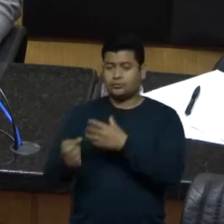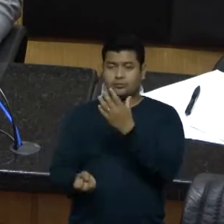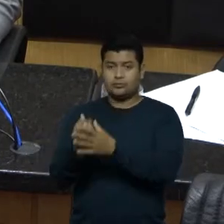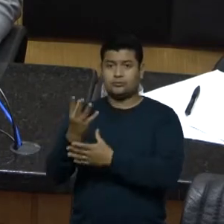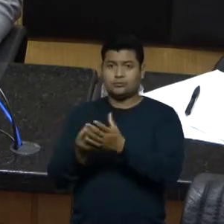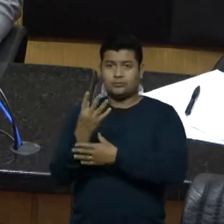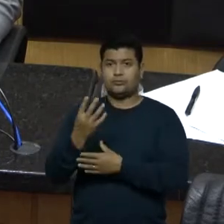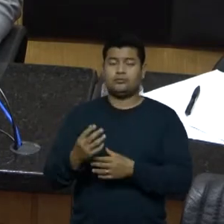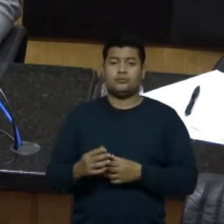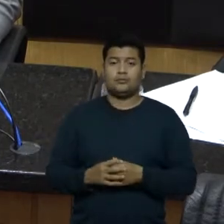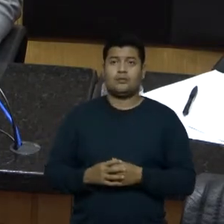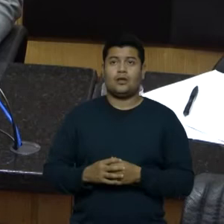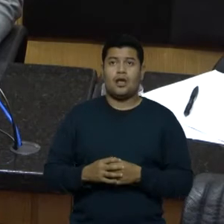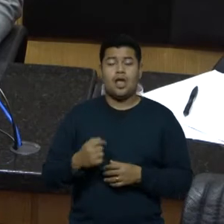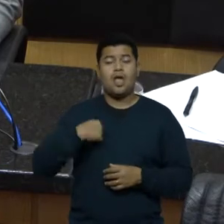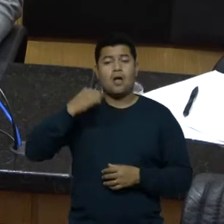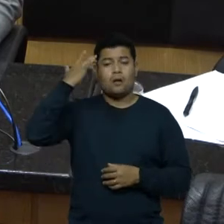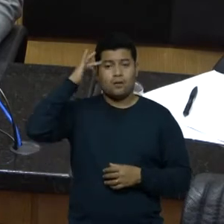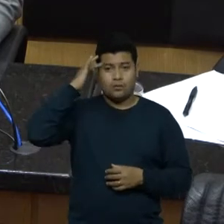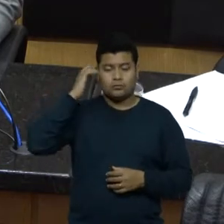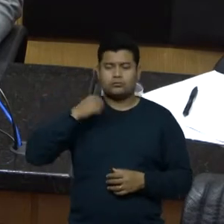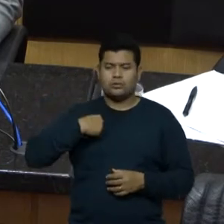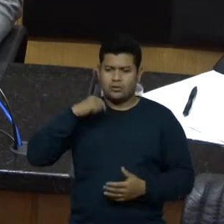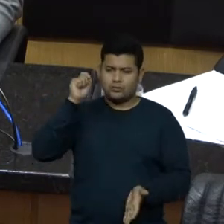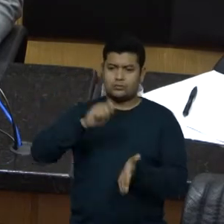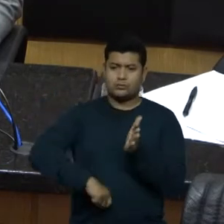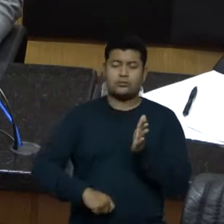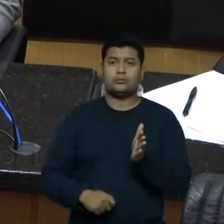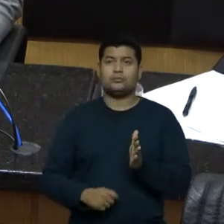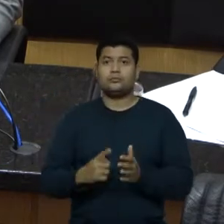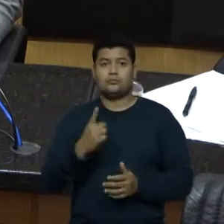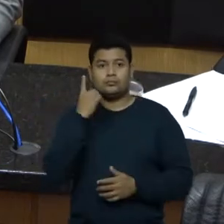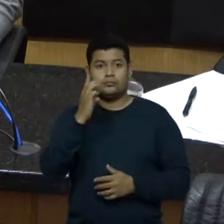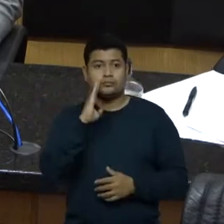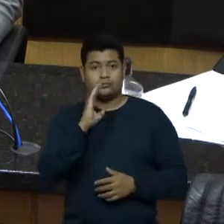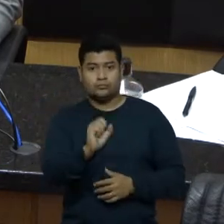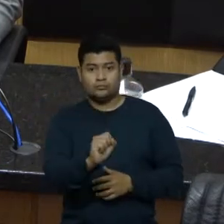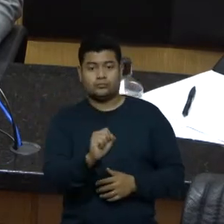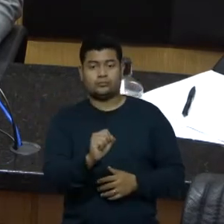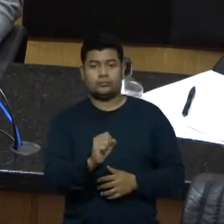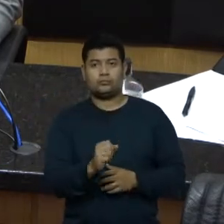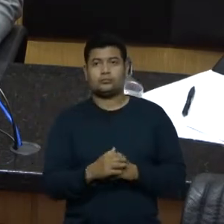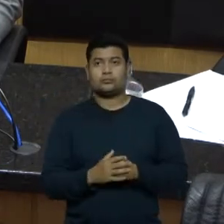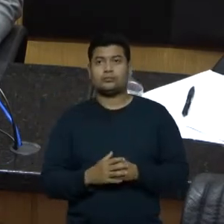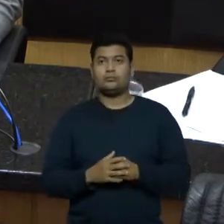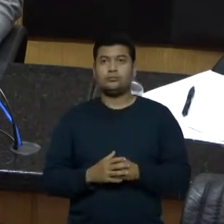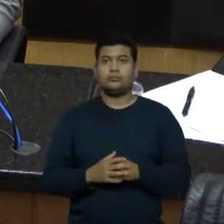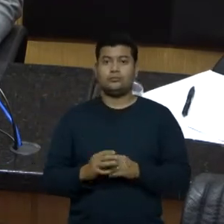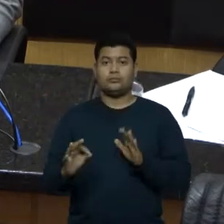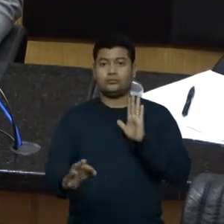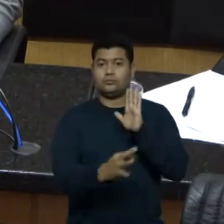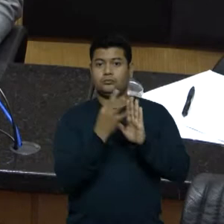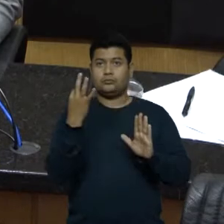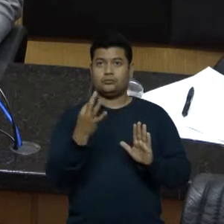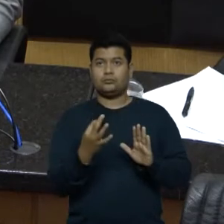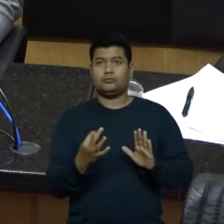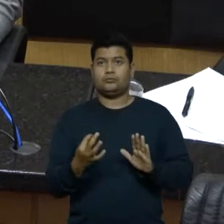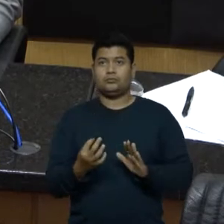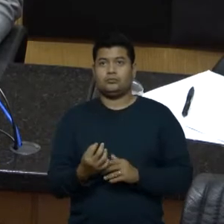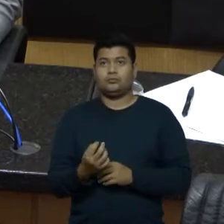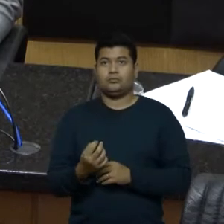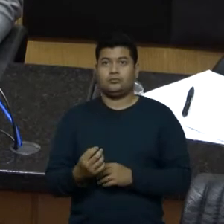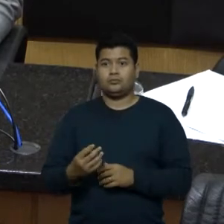e tratar isso né Eu acho eu assinei Deputado Bruno a o destaque do crédito presumido